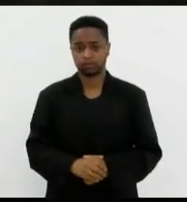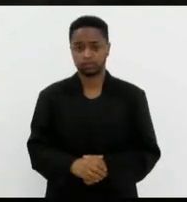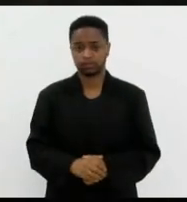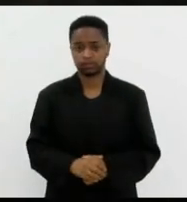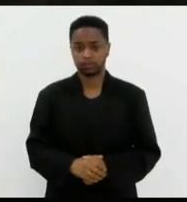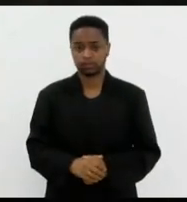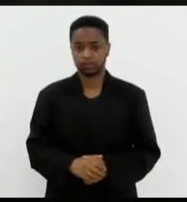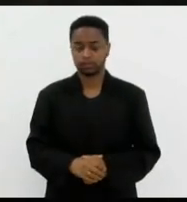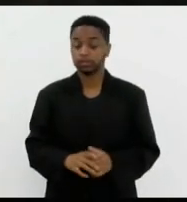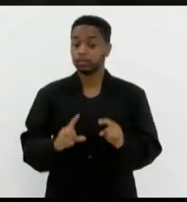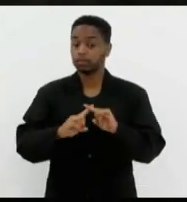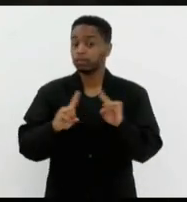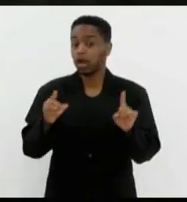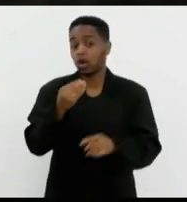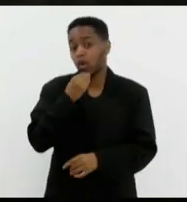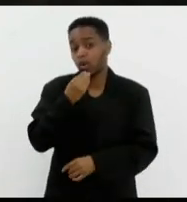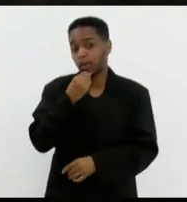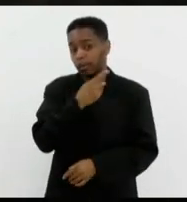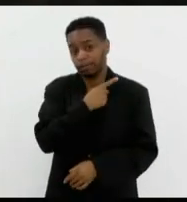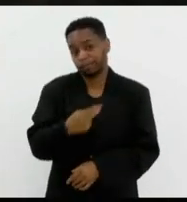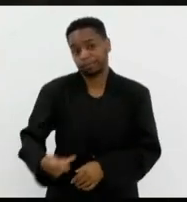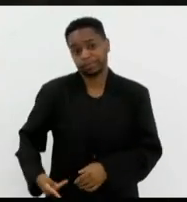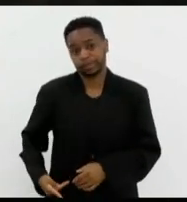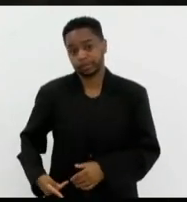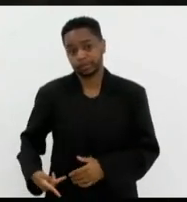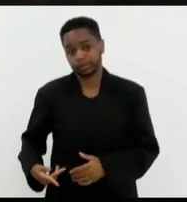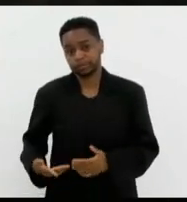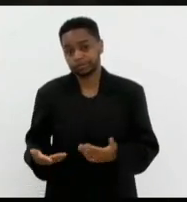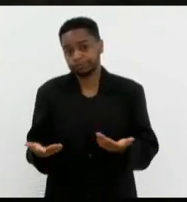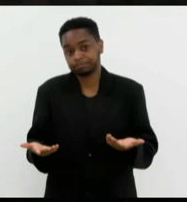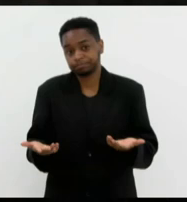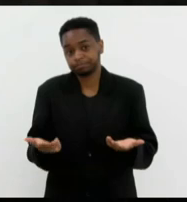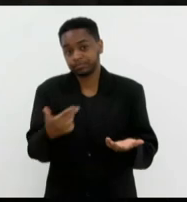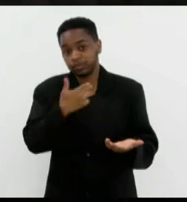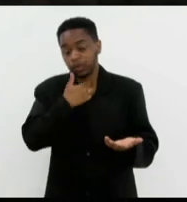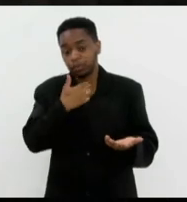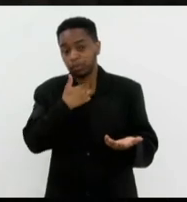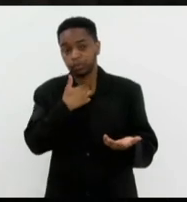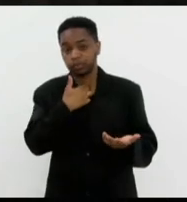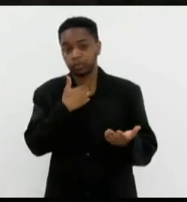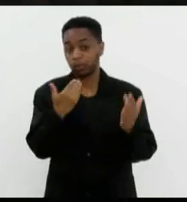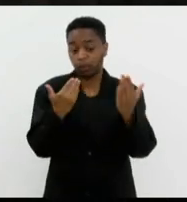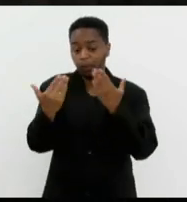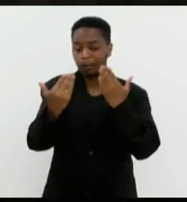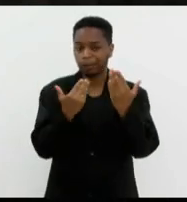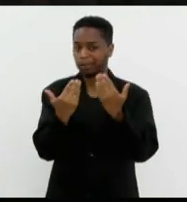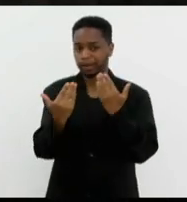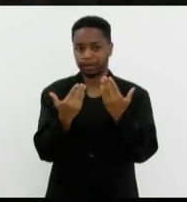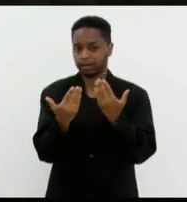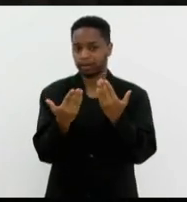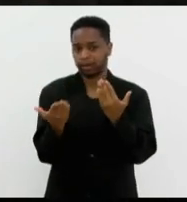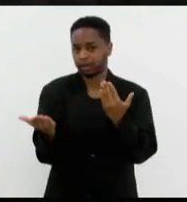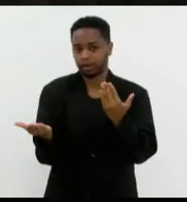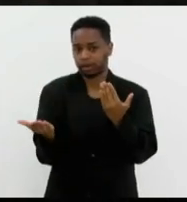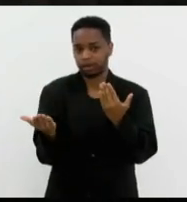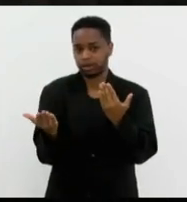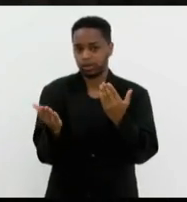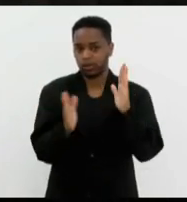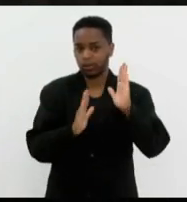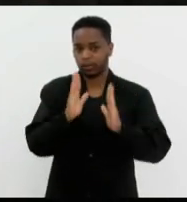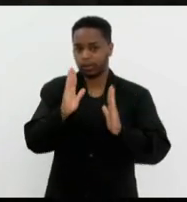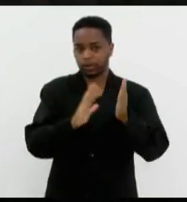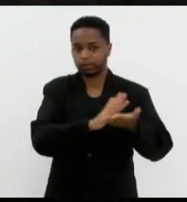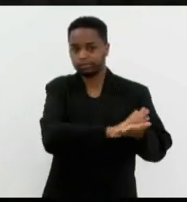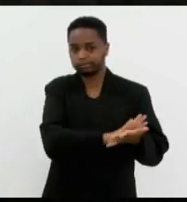mas claro que o presidente da República jamais podia fazer um paralelo com o Holocausto.